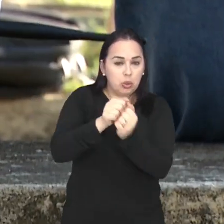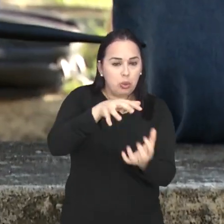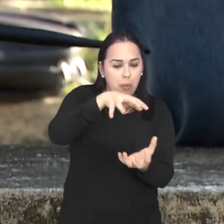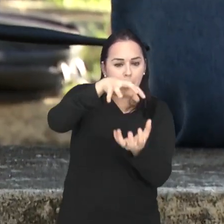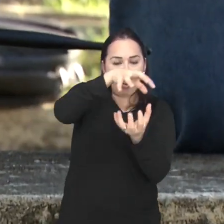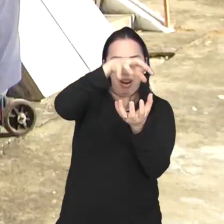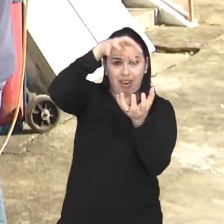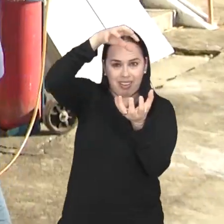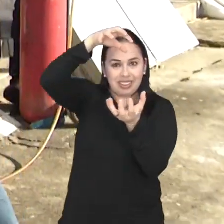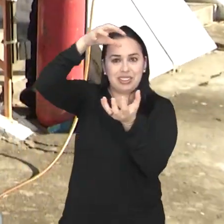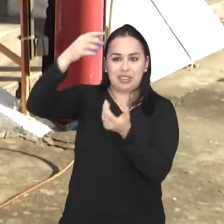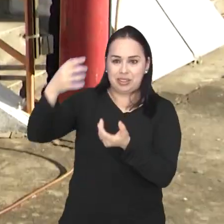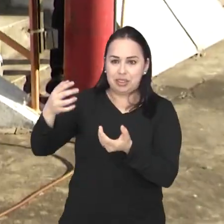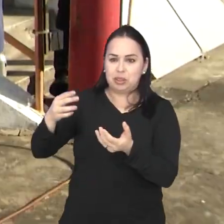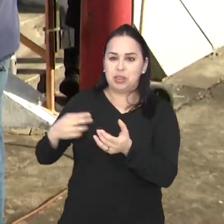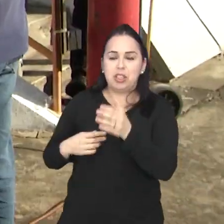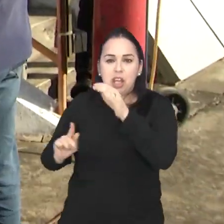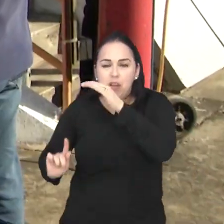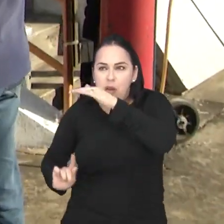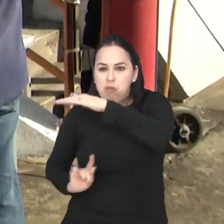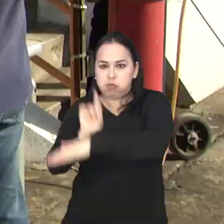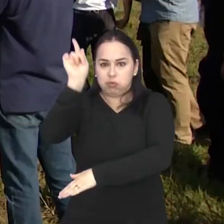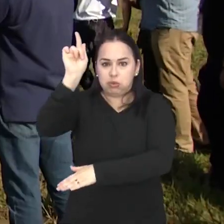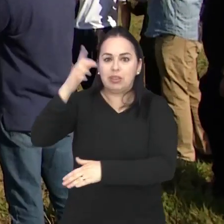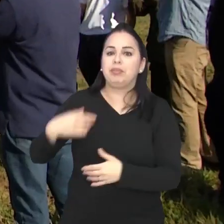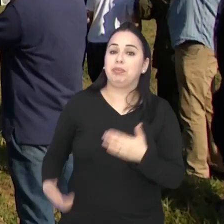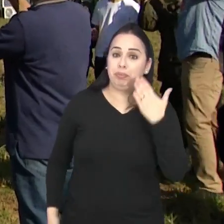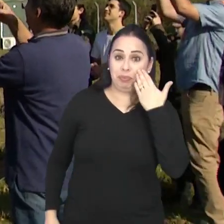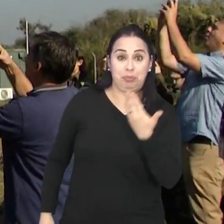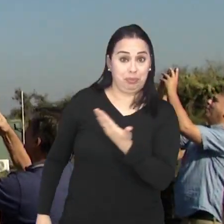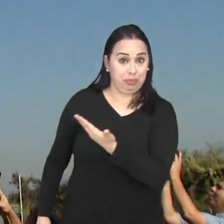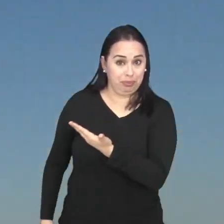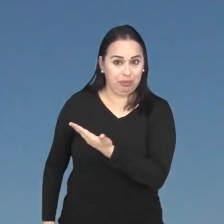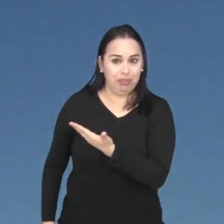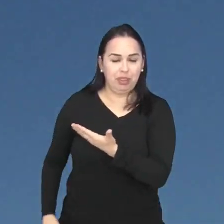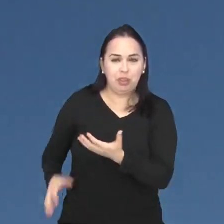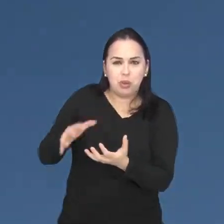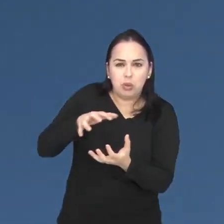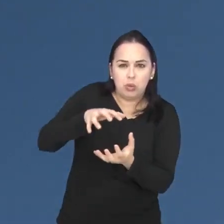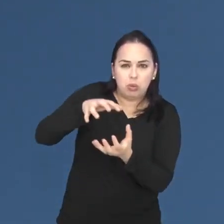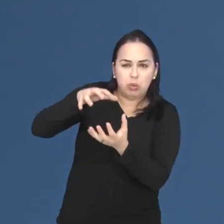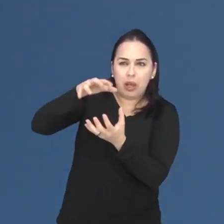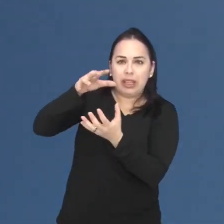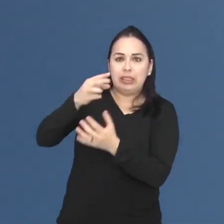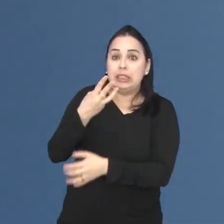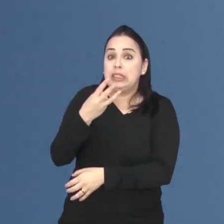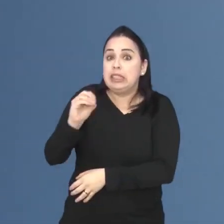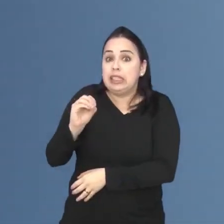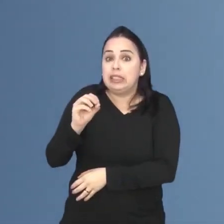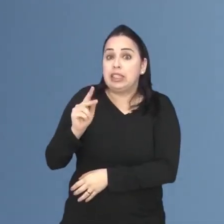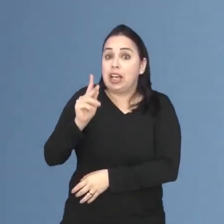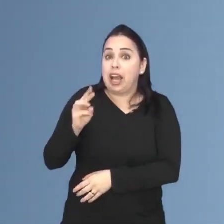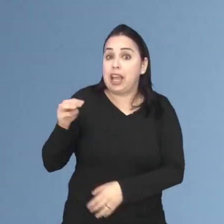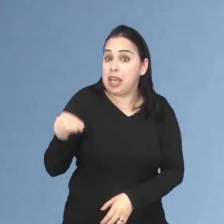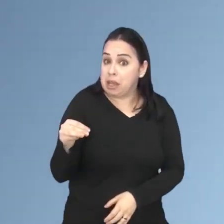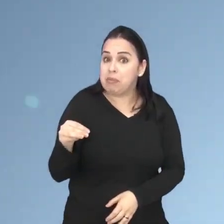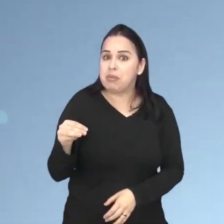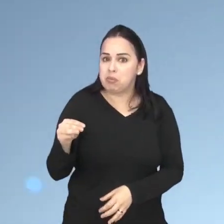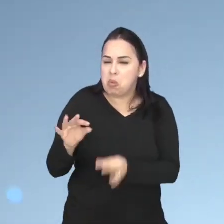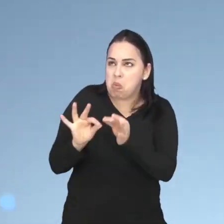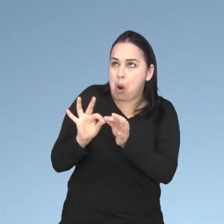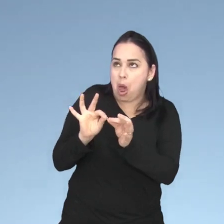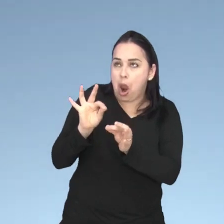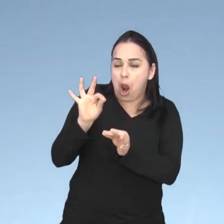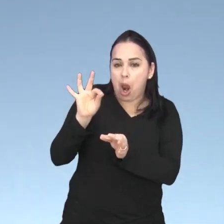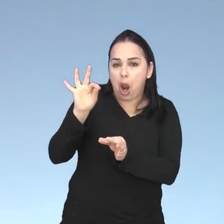no balão usado como propulsor de lançamento. Após alçar voo, o balão alcança até 30 km de altitude